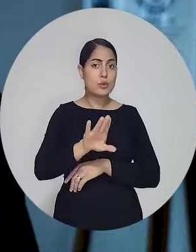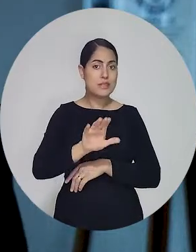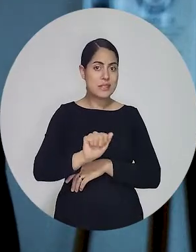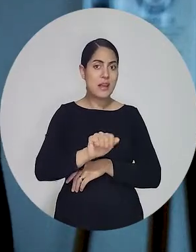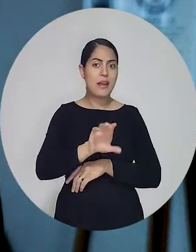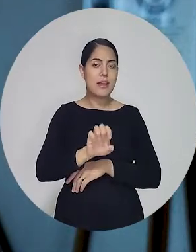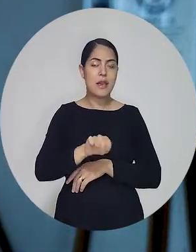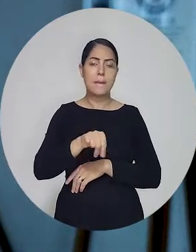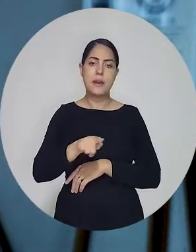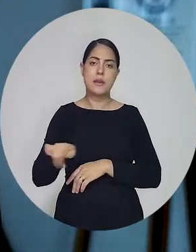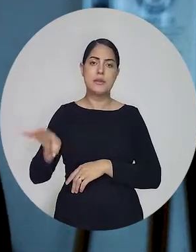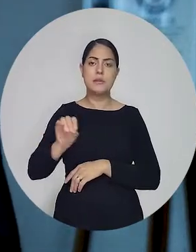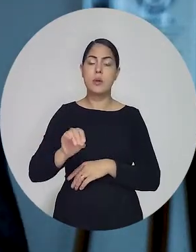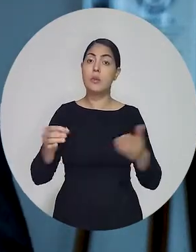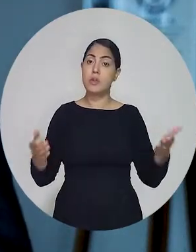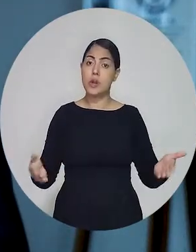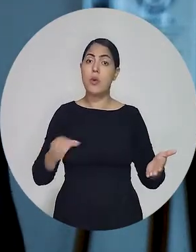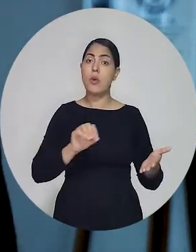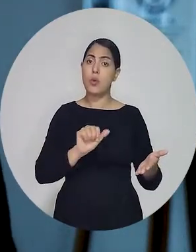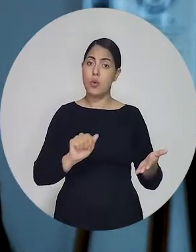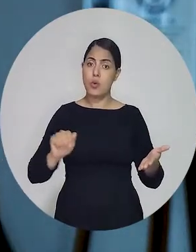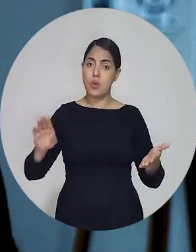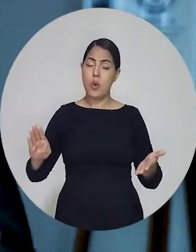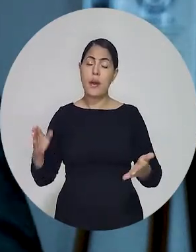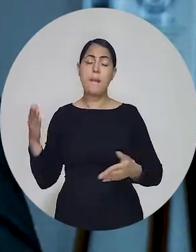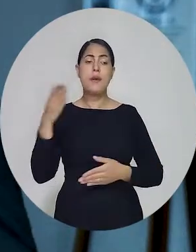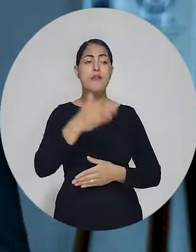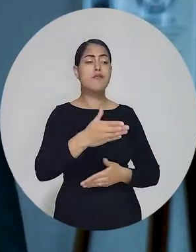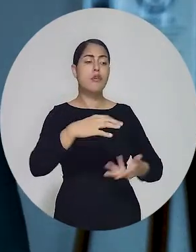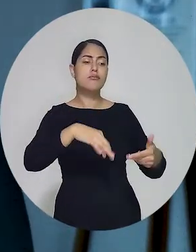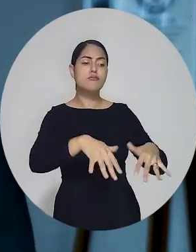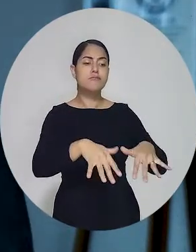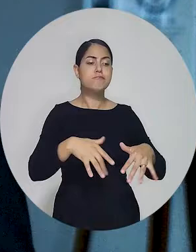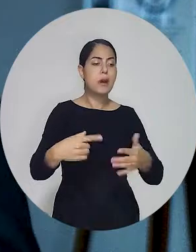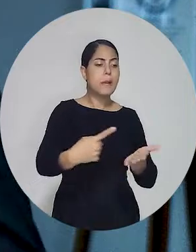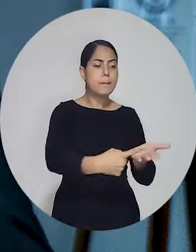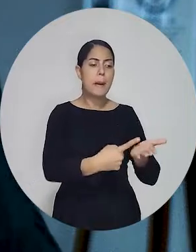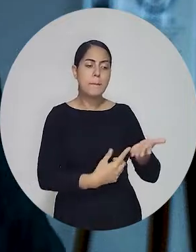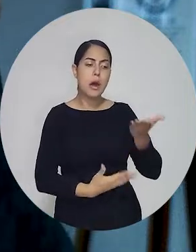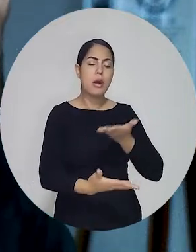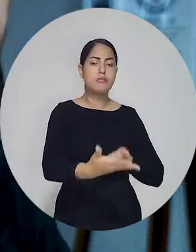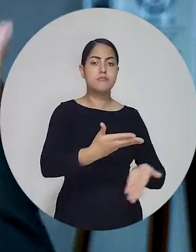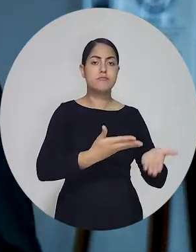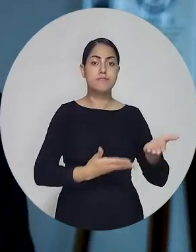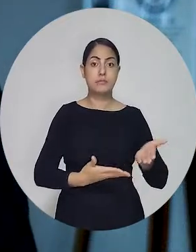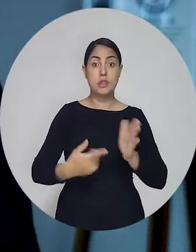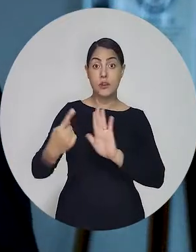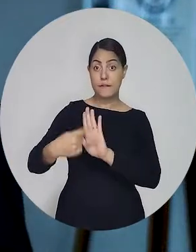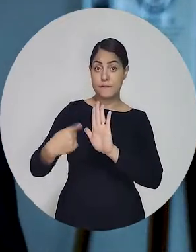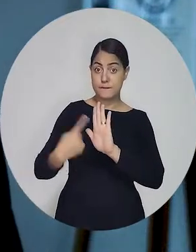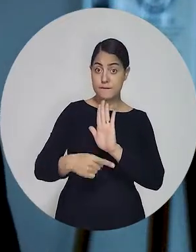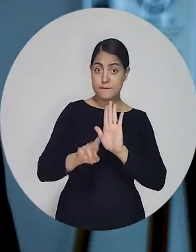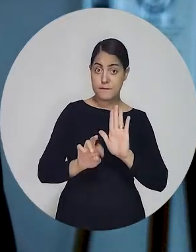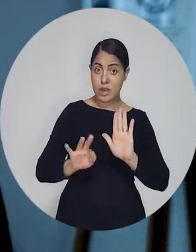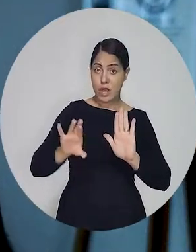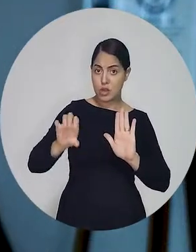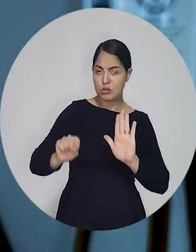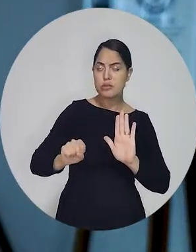advocacia. Diante disso, a OAB Nacional foi ao Congresso Nacional e, através de uma grande